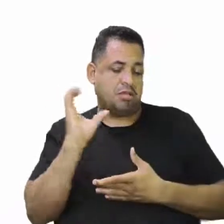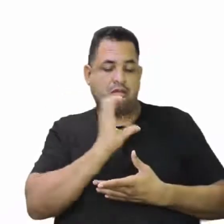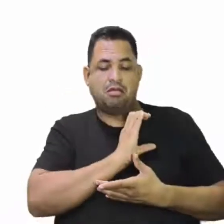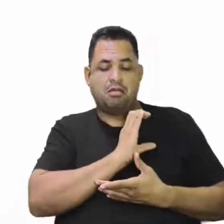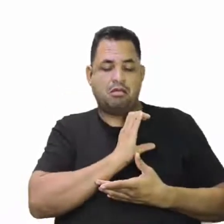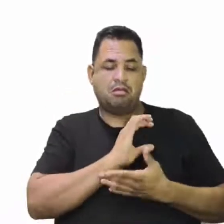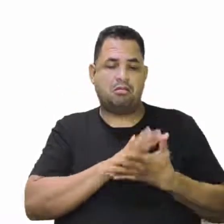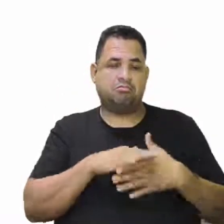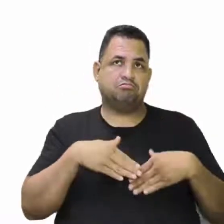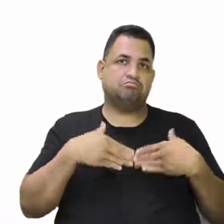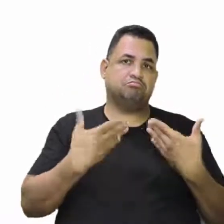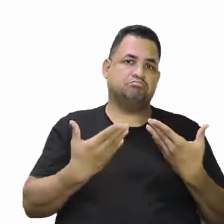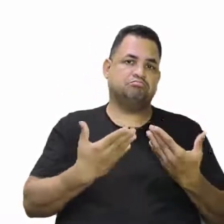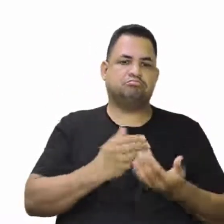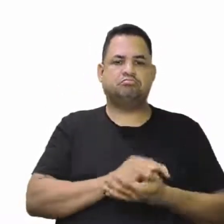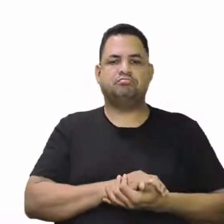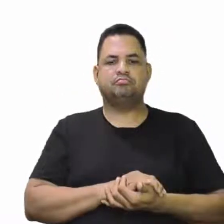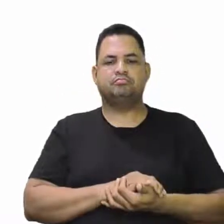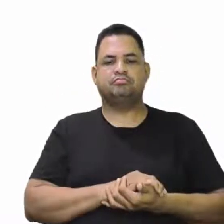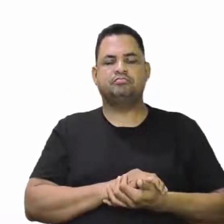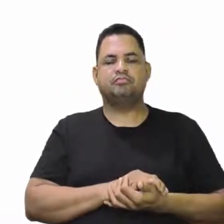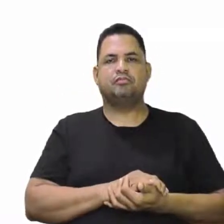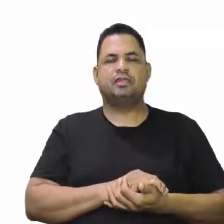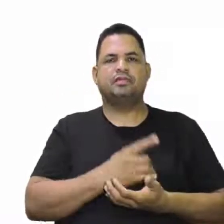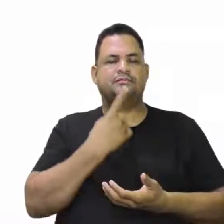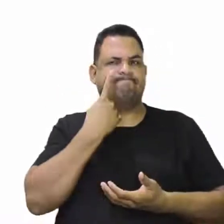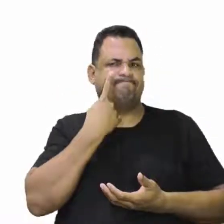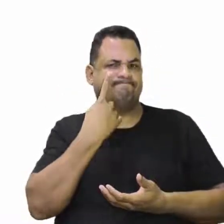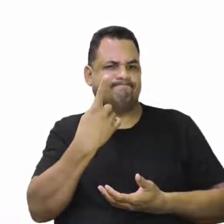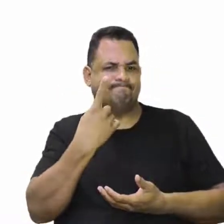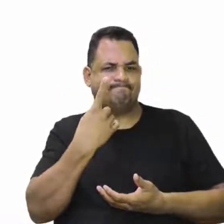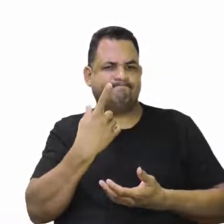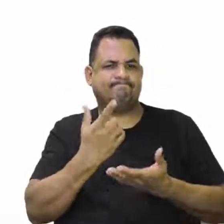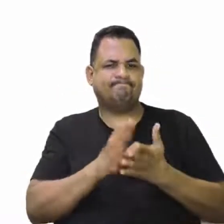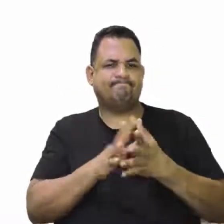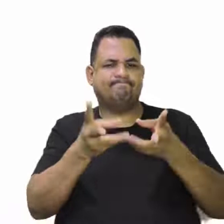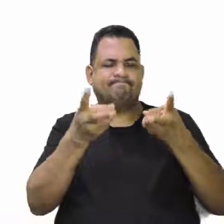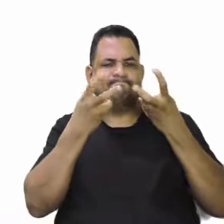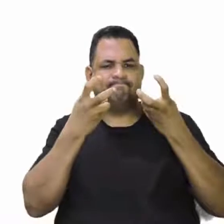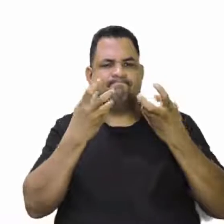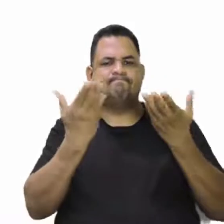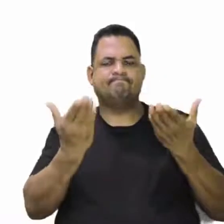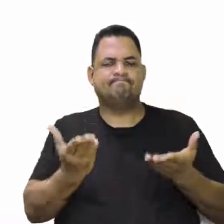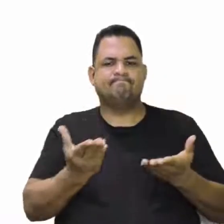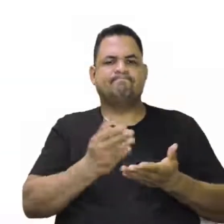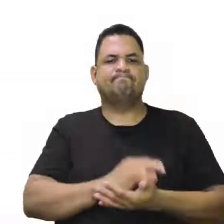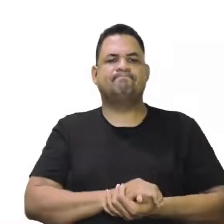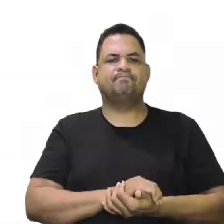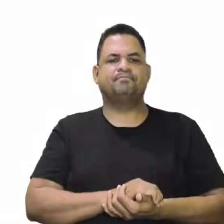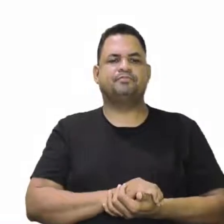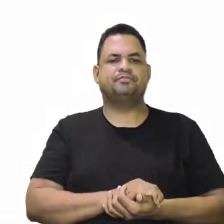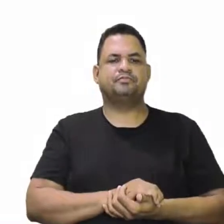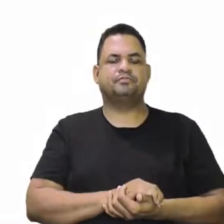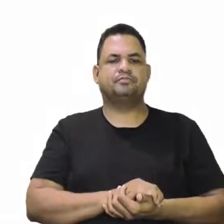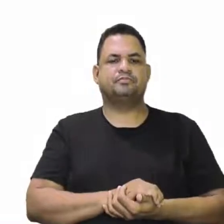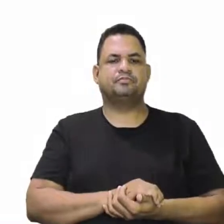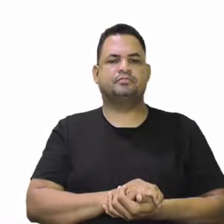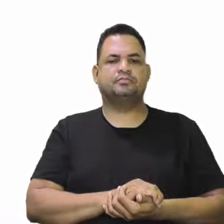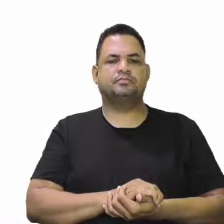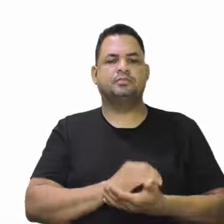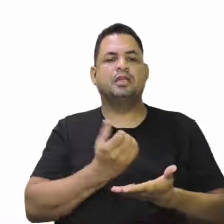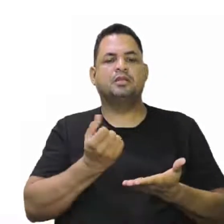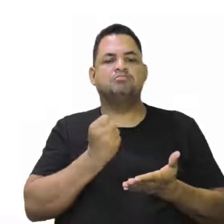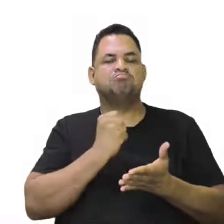quando. Então, é só você perceber que são exatamente os